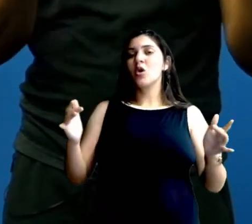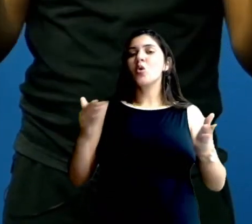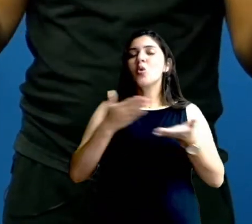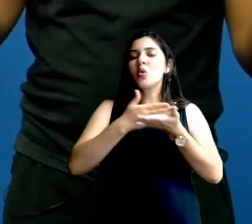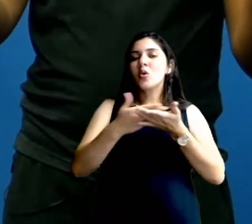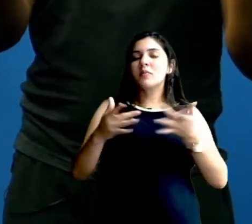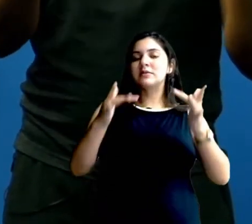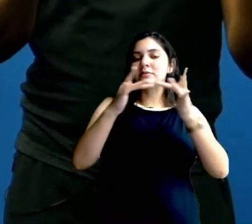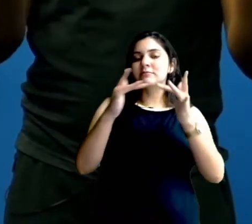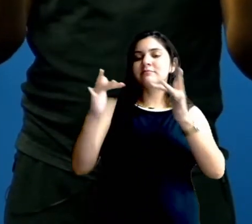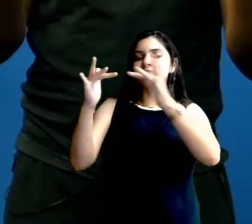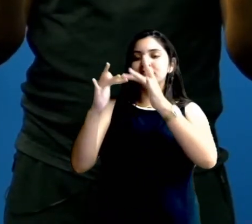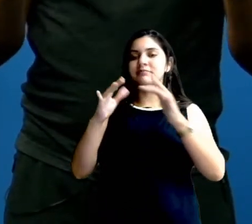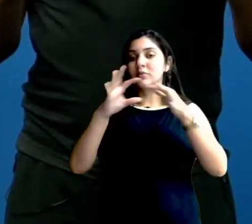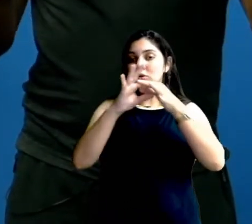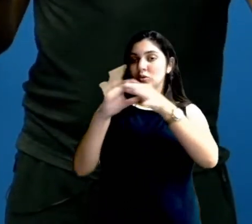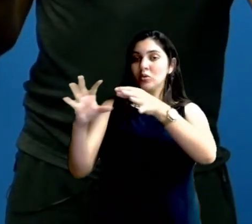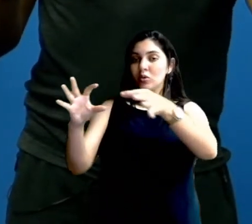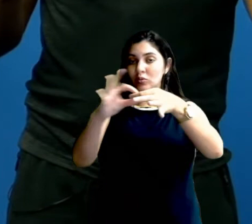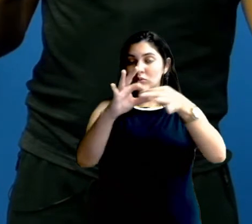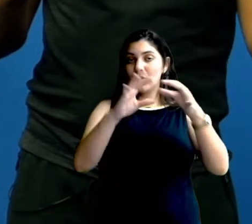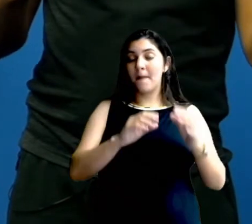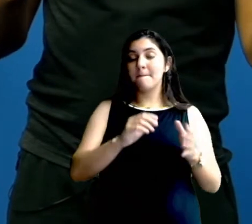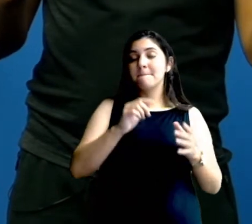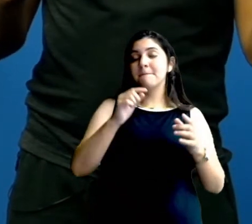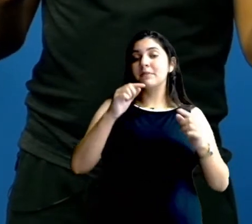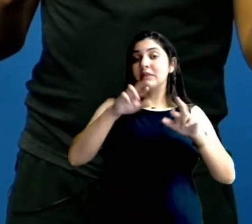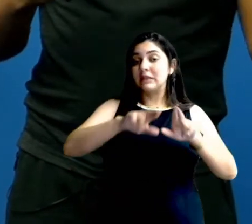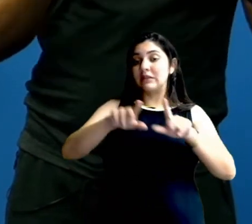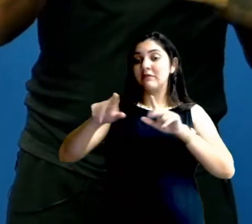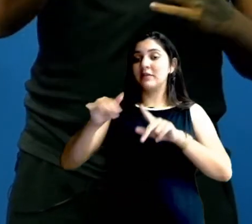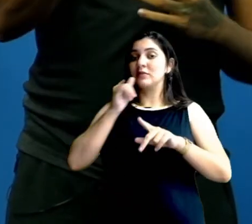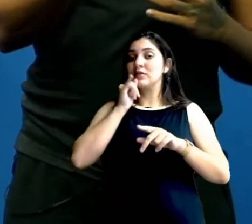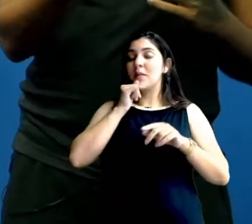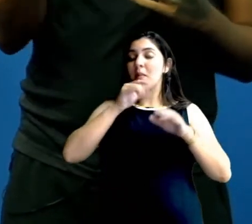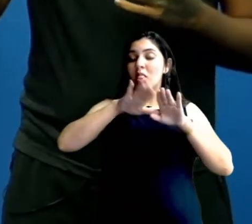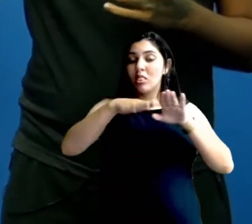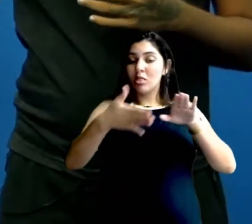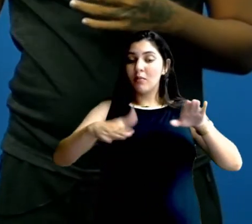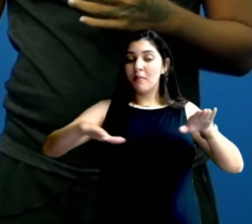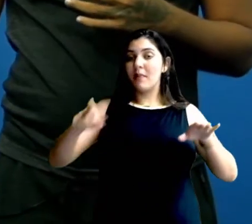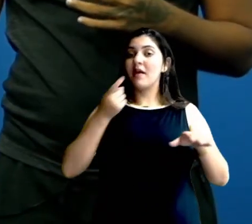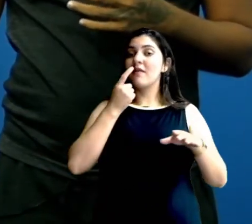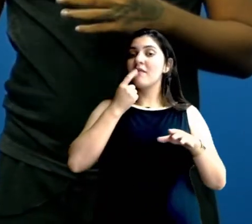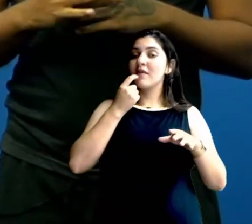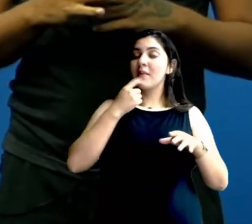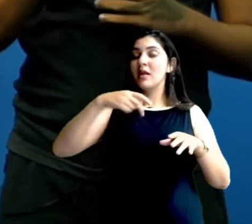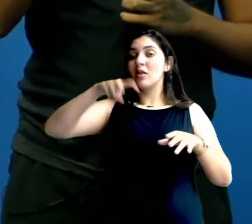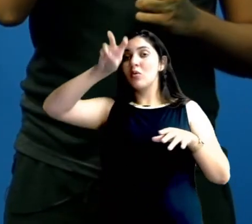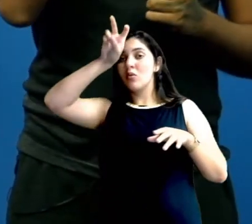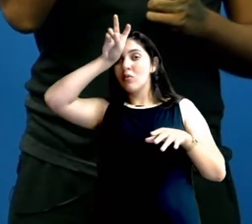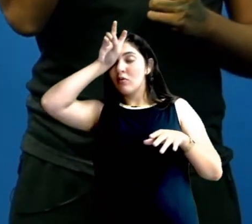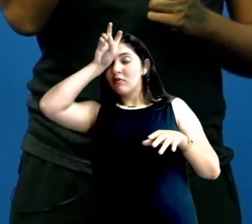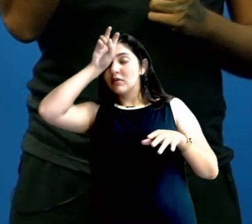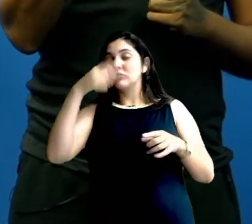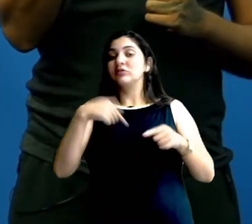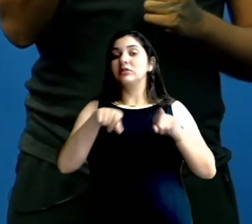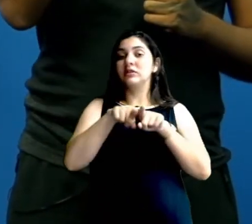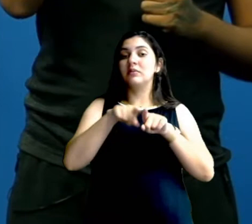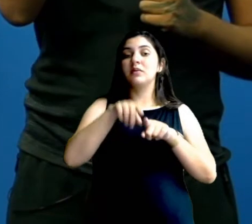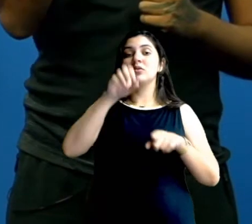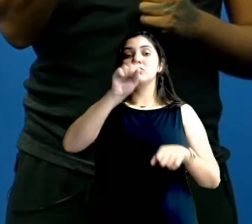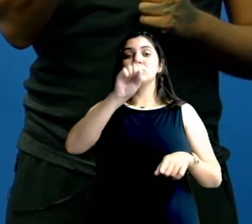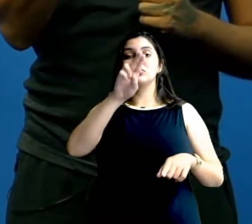pontos diferente daquele ambiente a livre desde o mar vermelho o Egito e Oeste do Sudão então o o